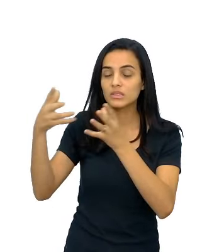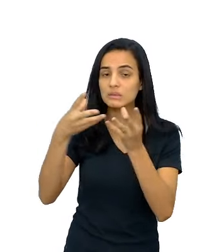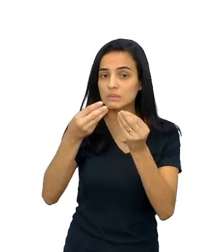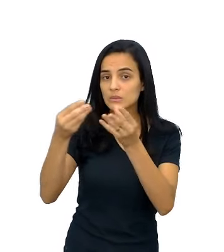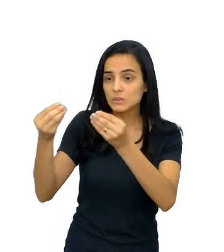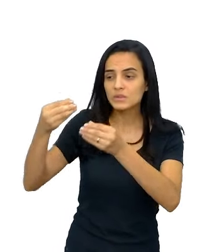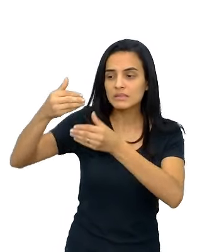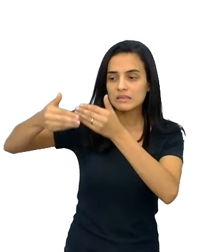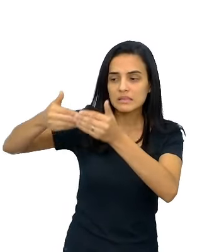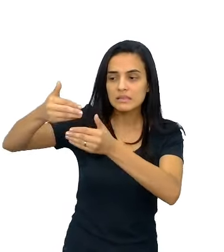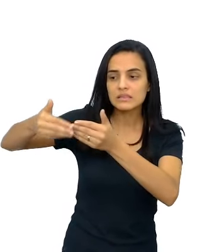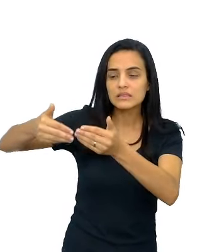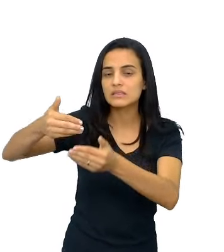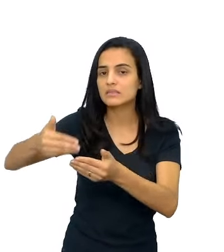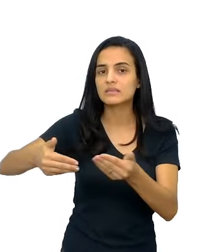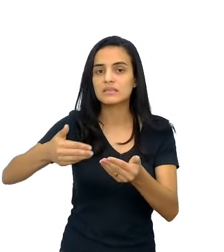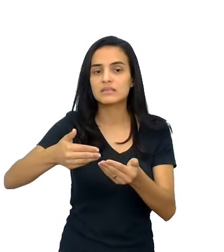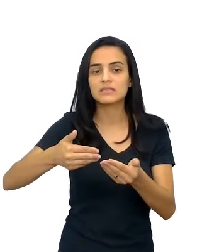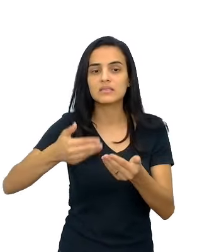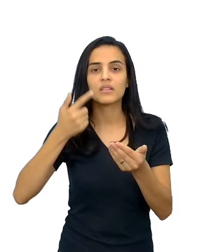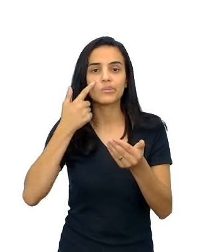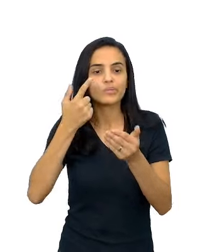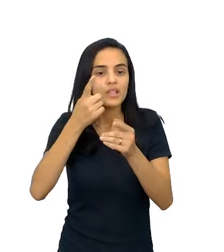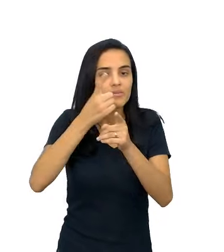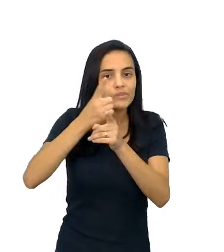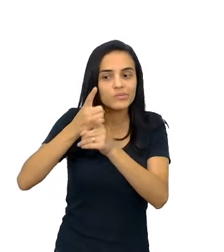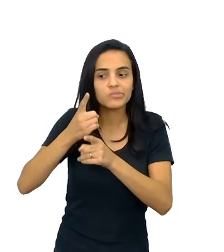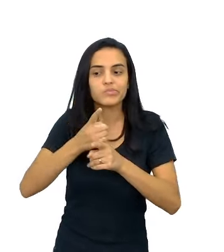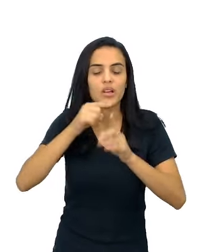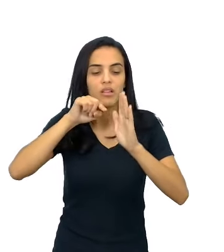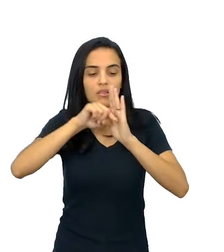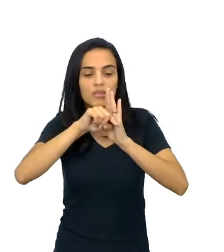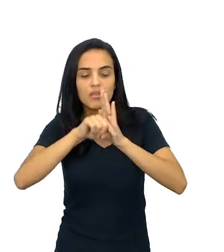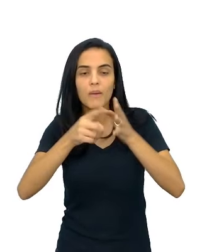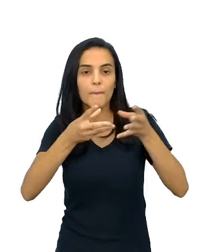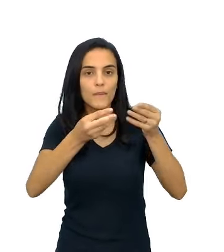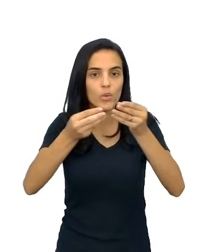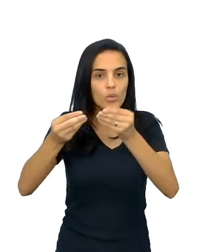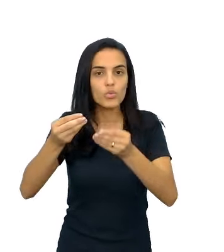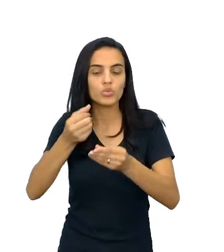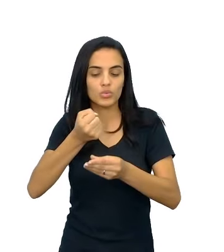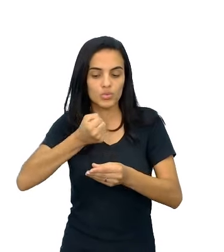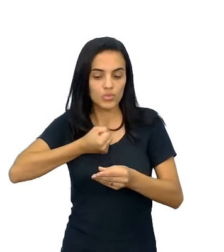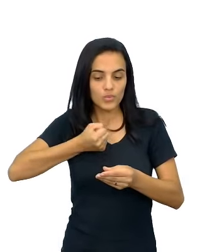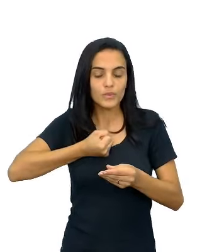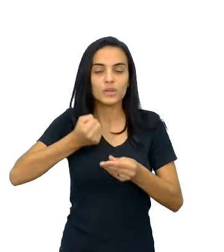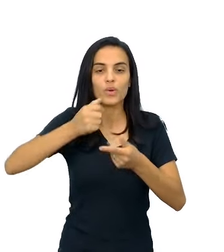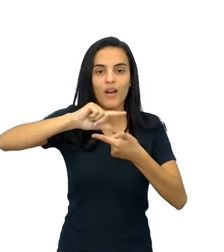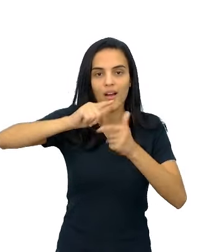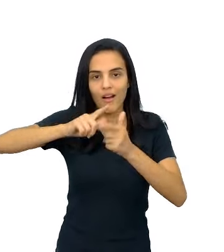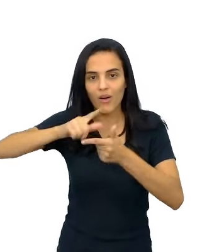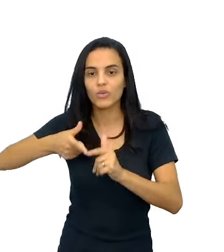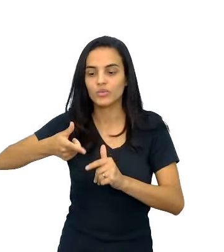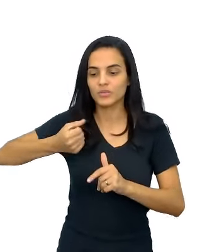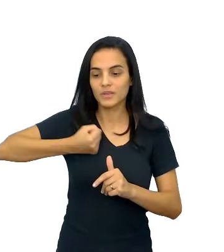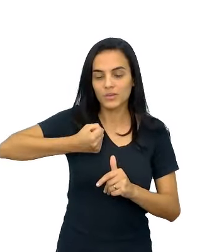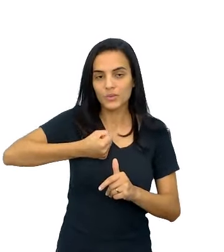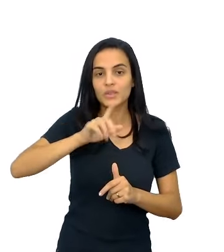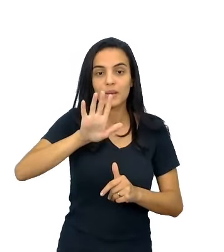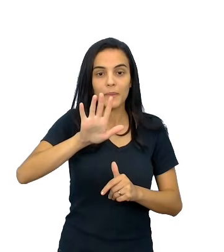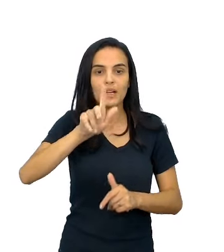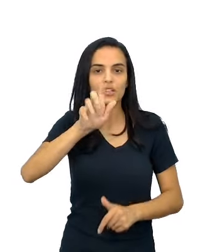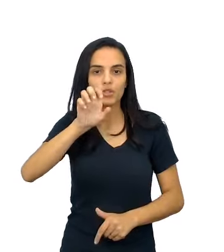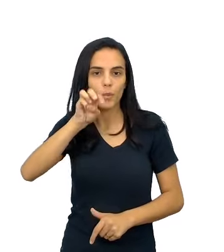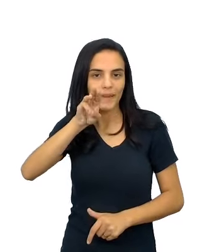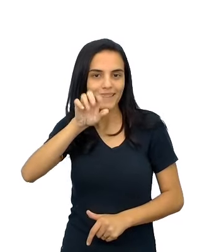tempo, não foi explorada, né? A gente explorava muito números, né? A álgebra, números, né? E a geometria, ela não